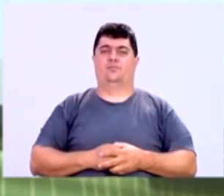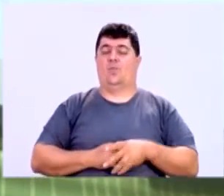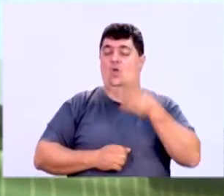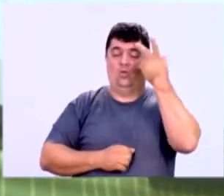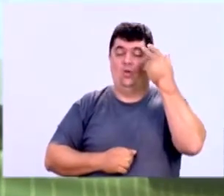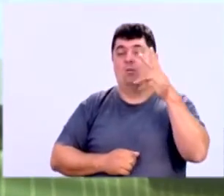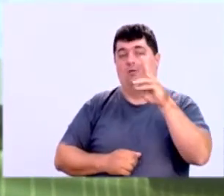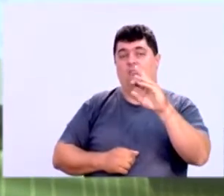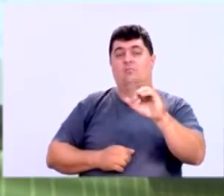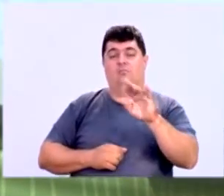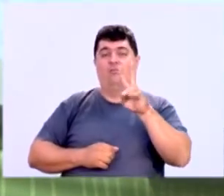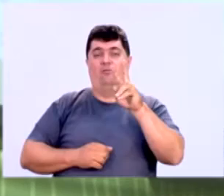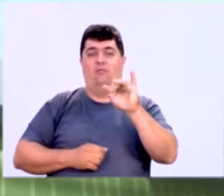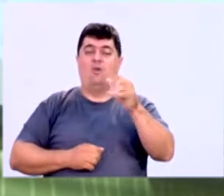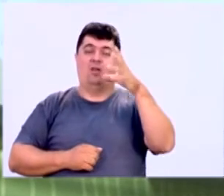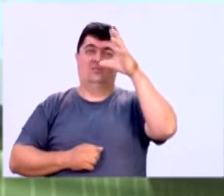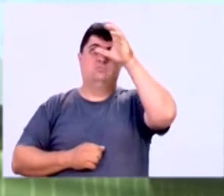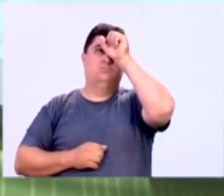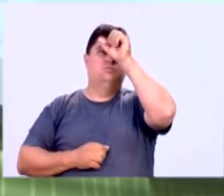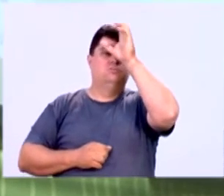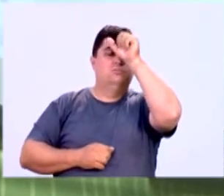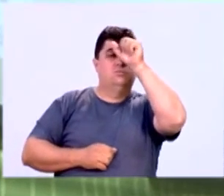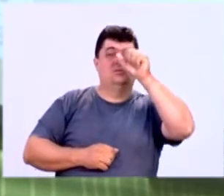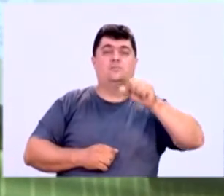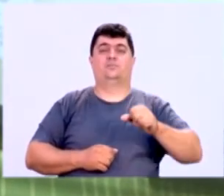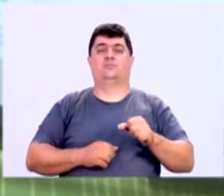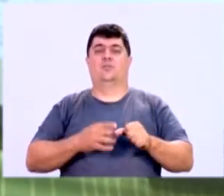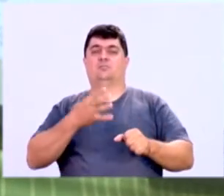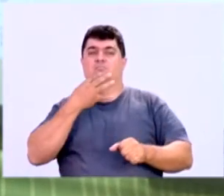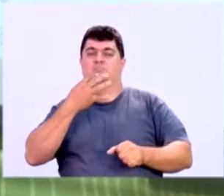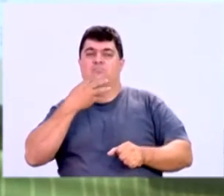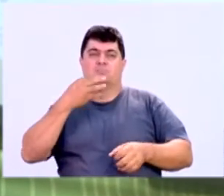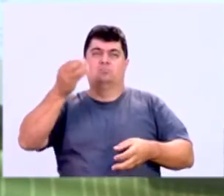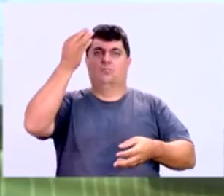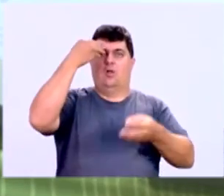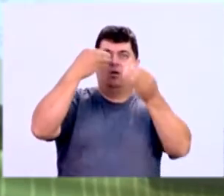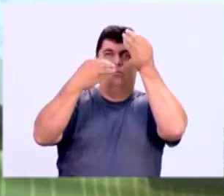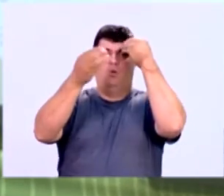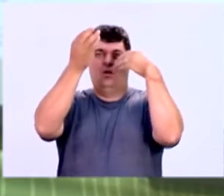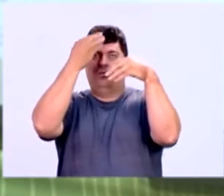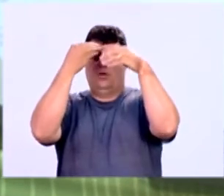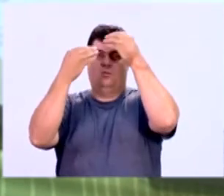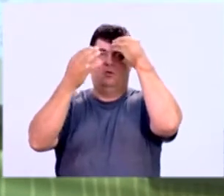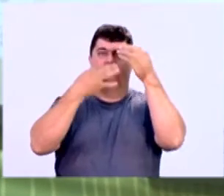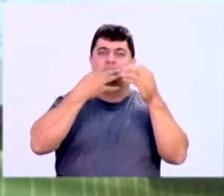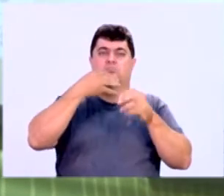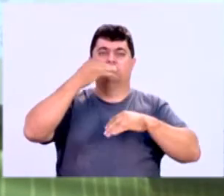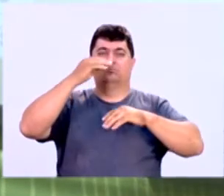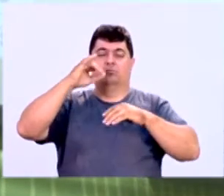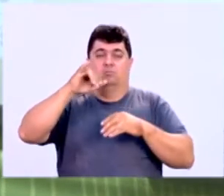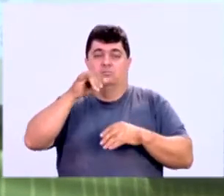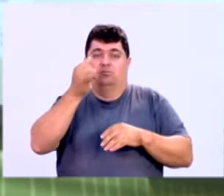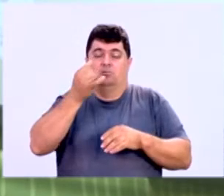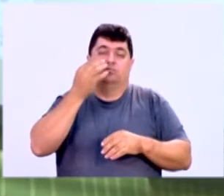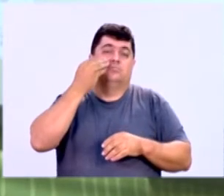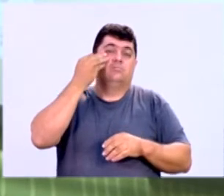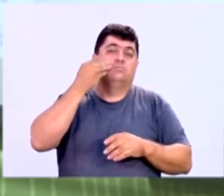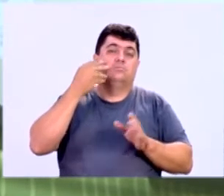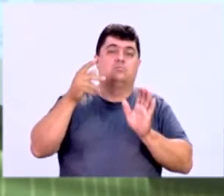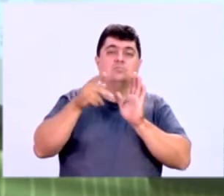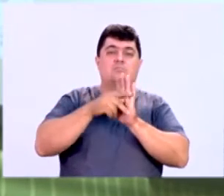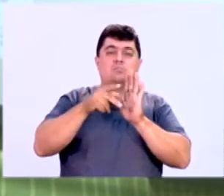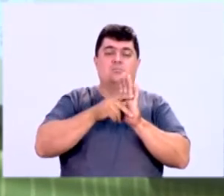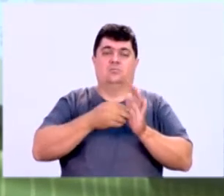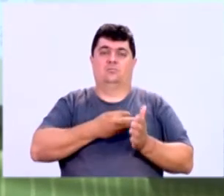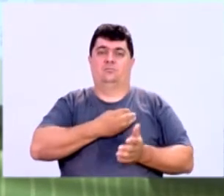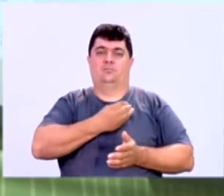ele começa a adquirir esses conhecimentos, esses novos conhecimentos, aproveitando a sua experiência e,